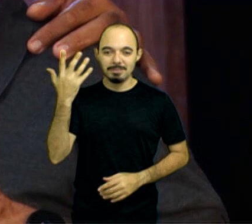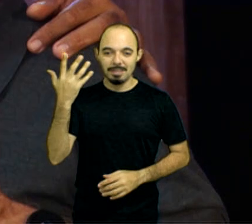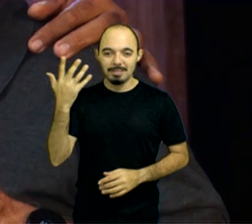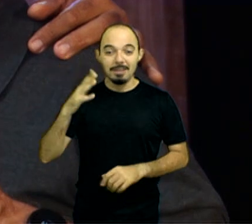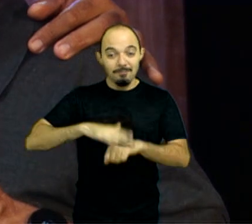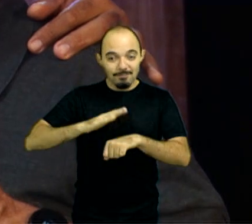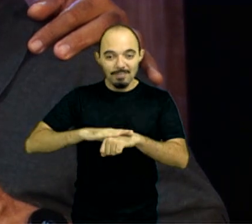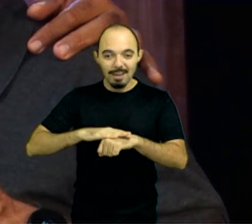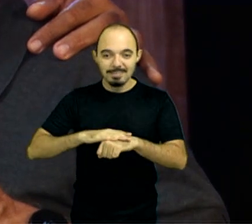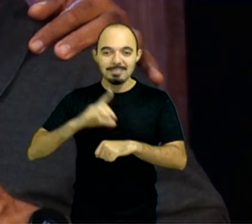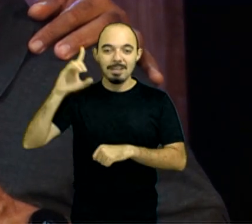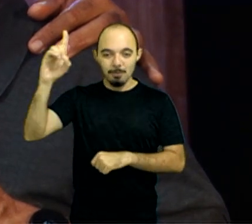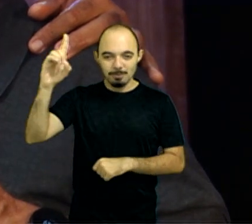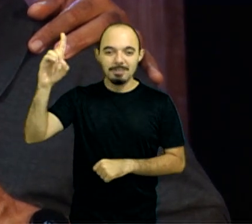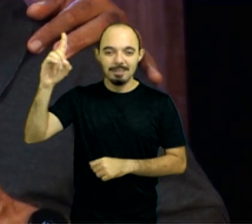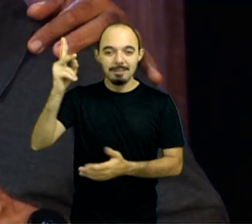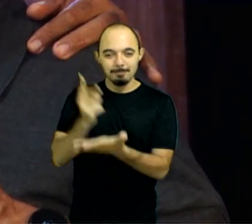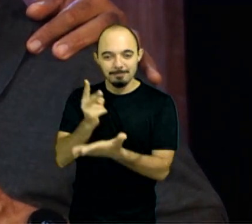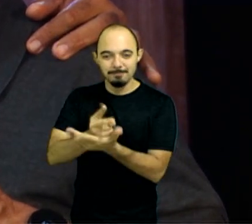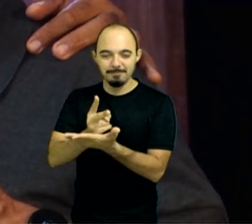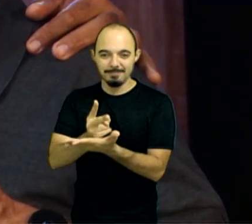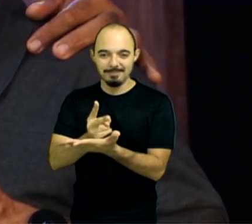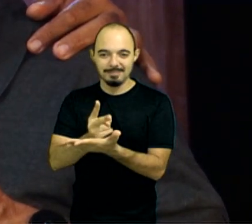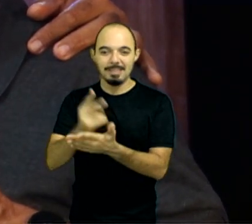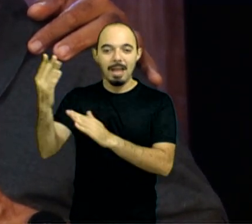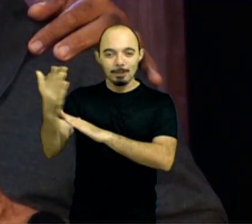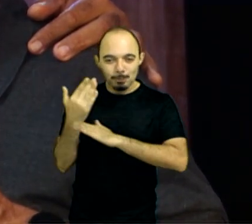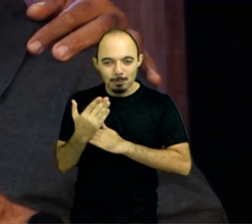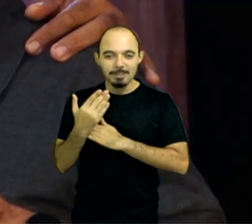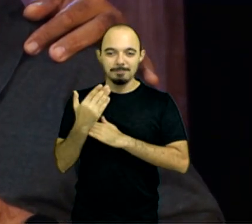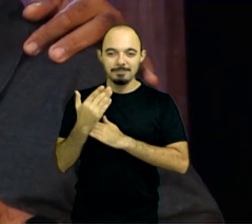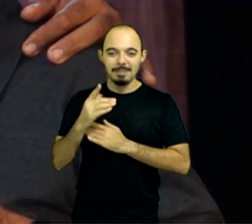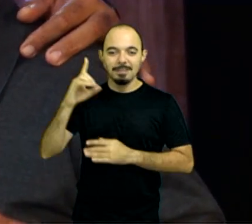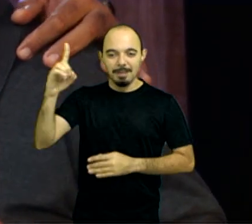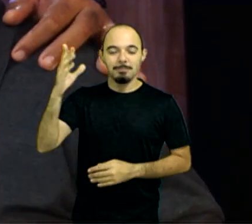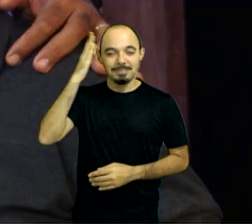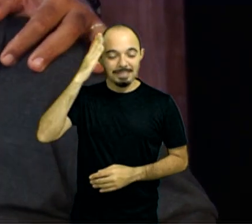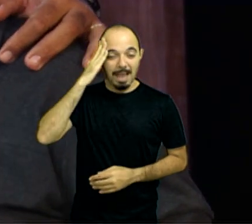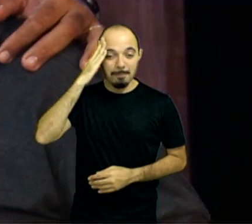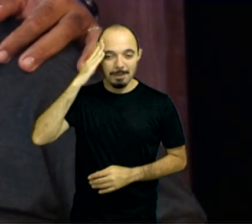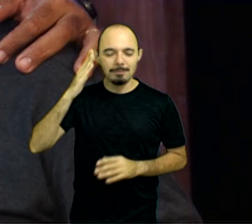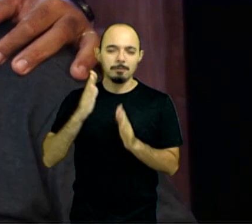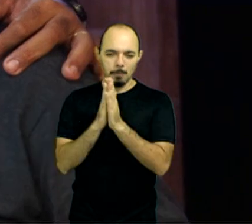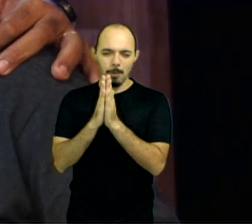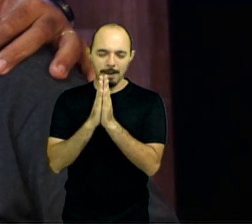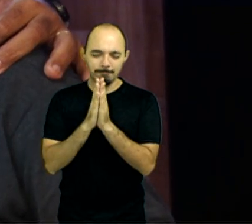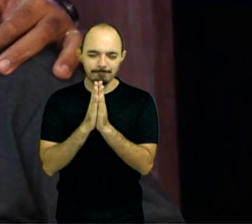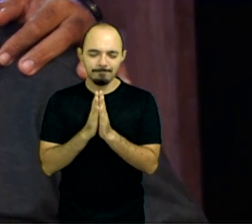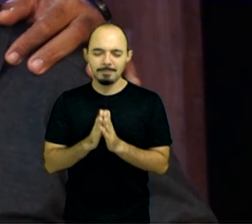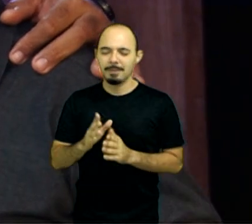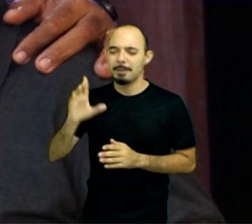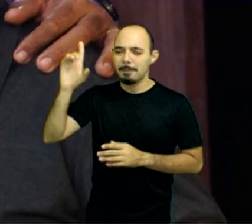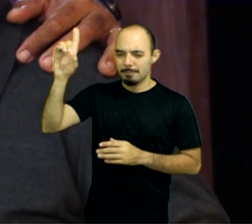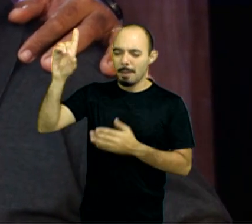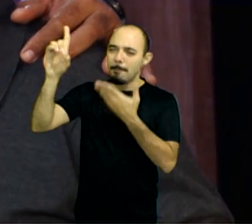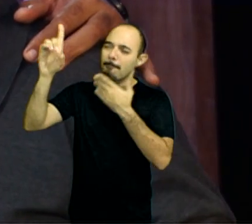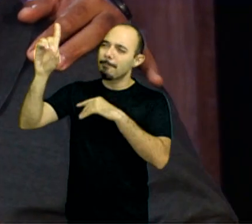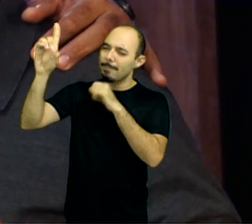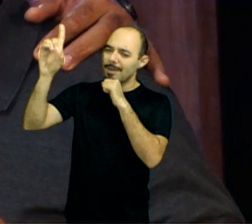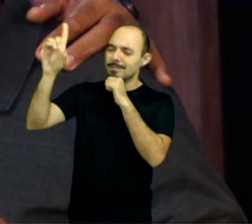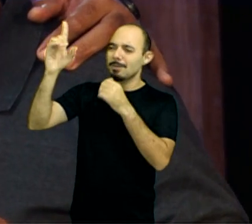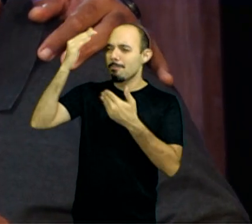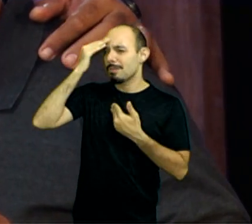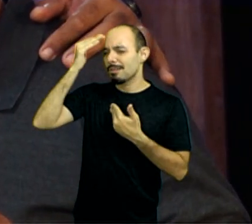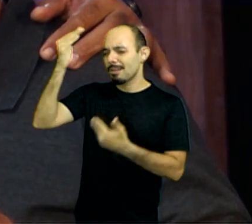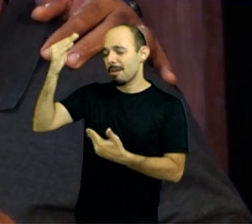terra. Ele sabe fazer, Ele sabe. Vamos orar agradecendo a Deus? Pai, muito obrigado pela vida do